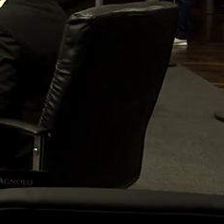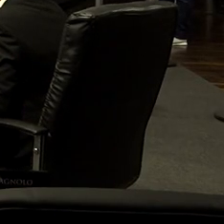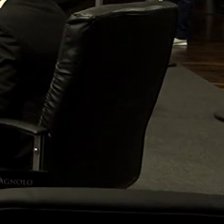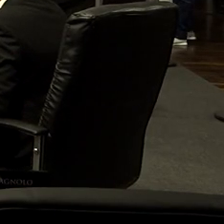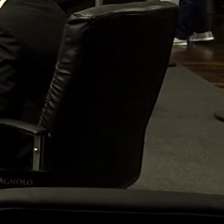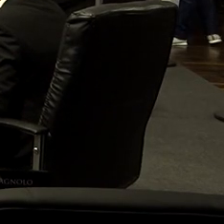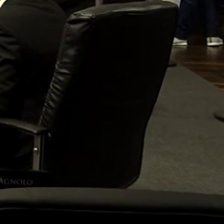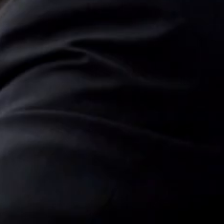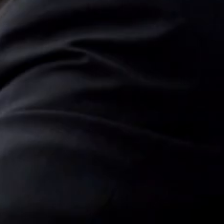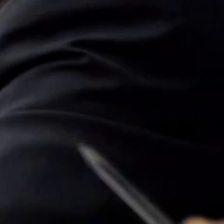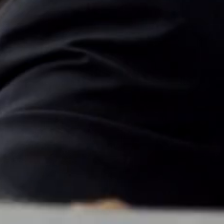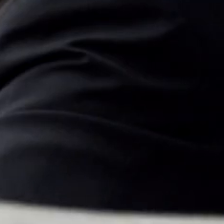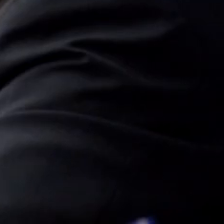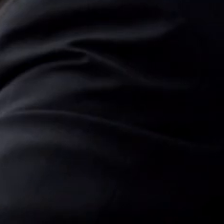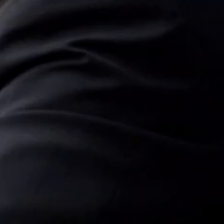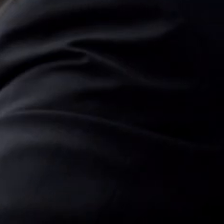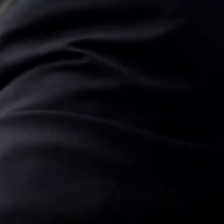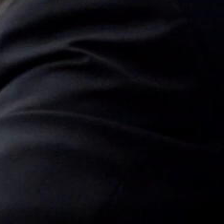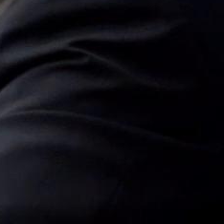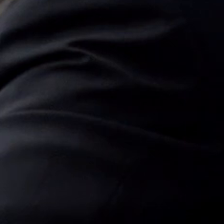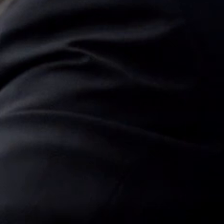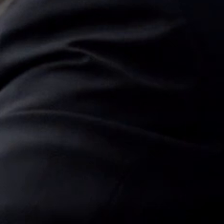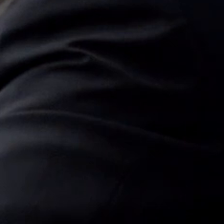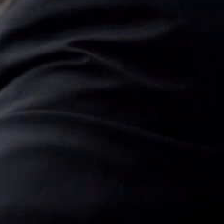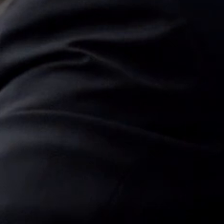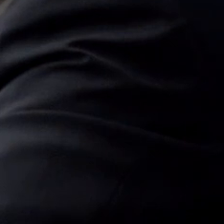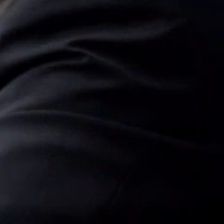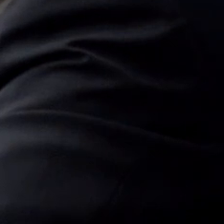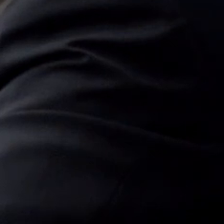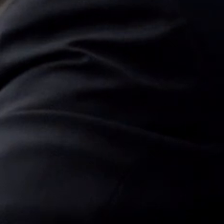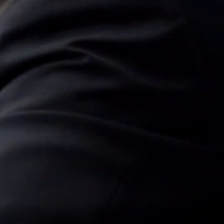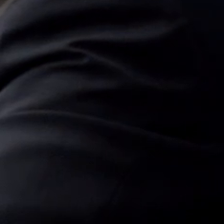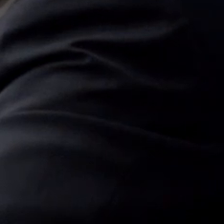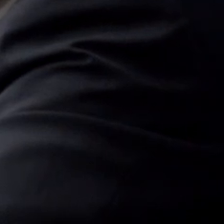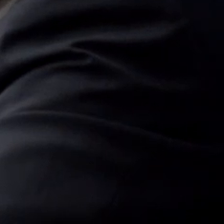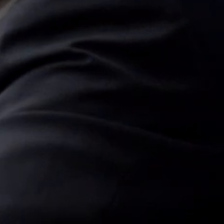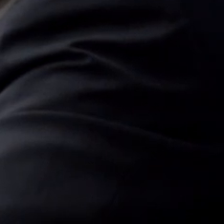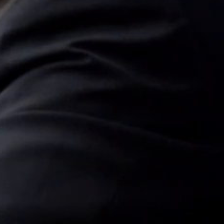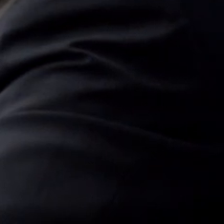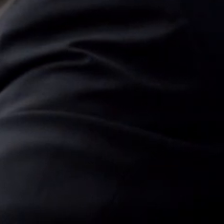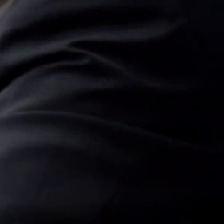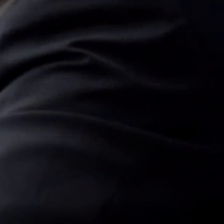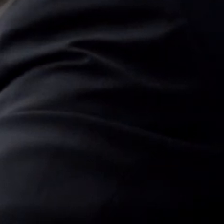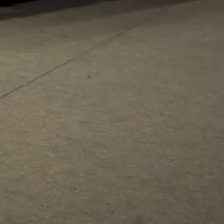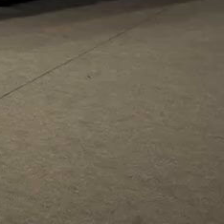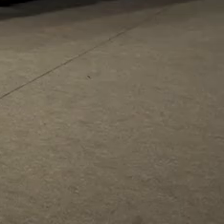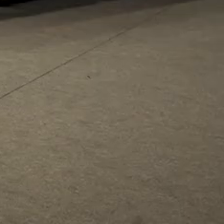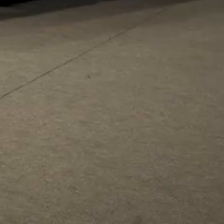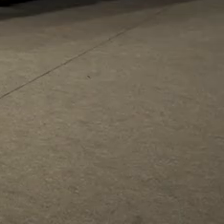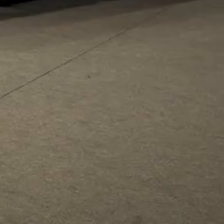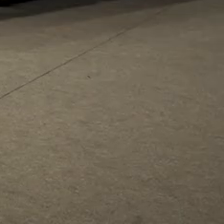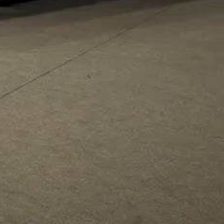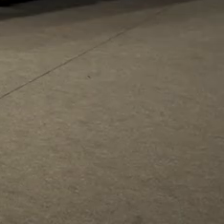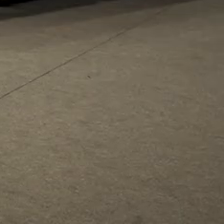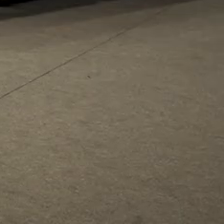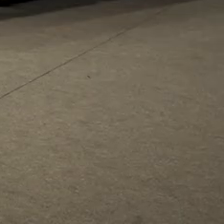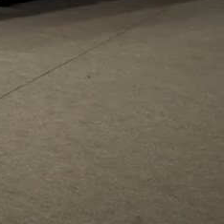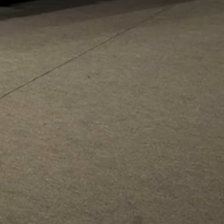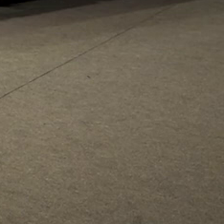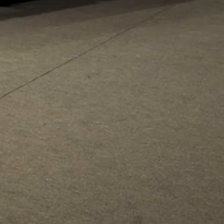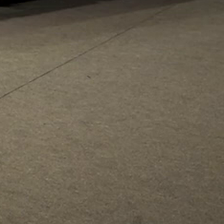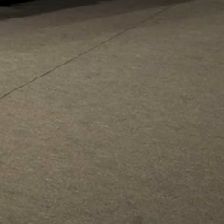Alesc Itinerante, que ao longo do ano vai levar as atividades do Poder Legislativo Estadual sempre para uma